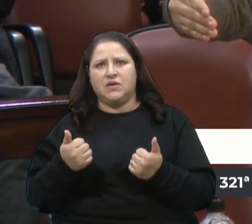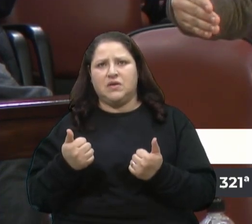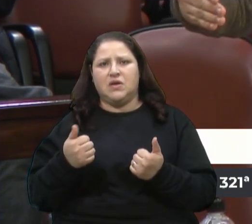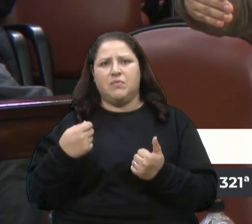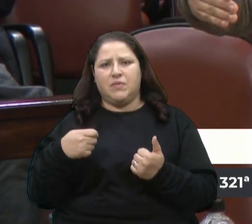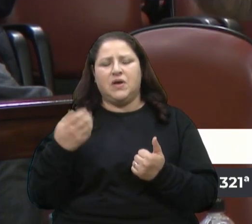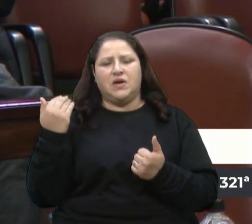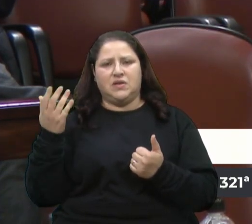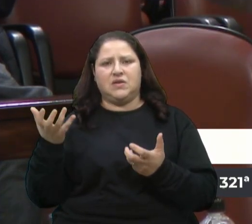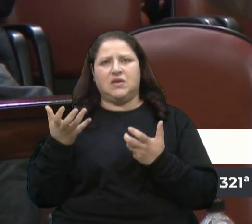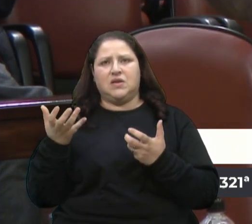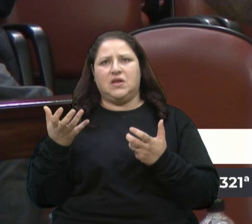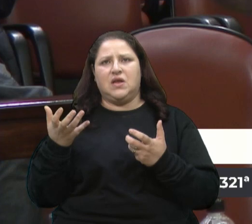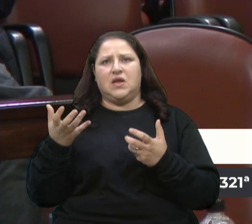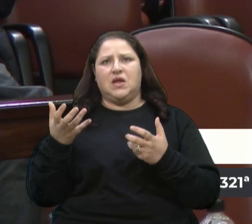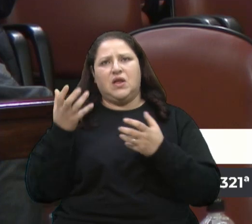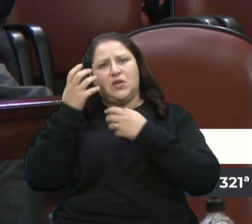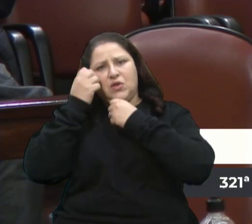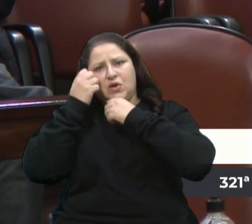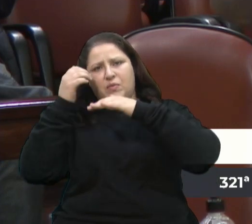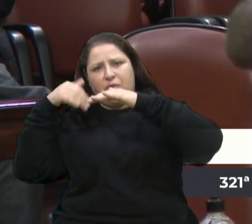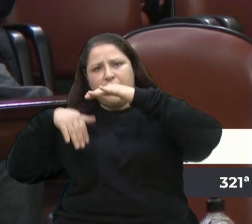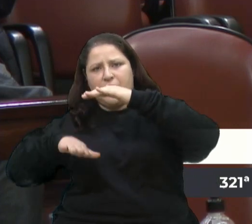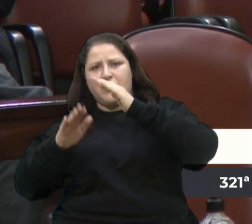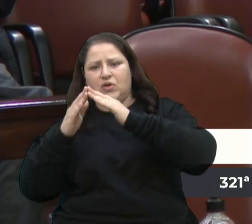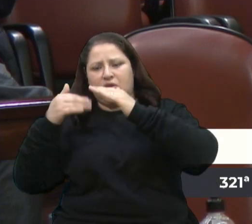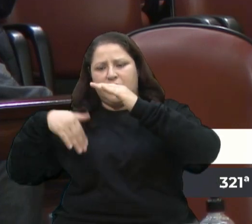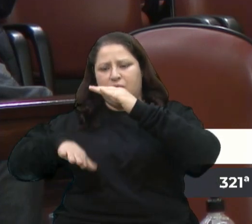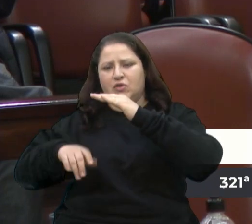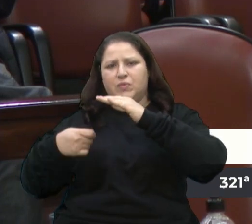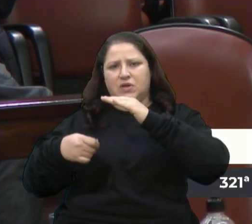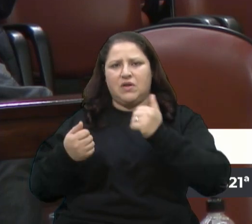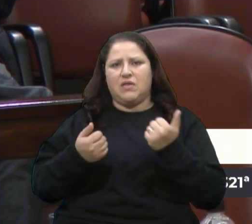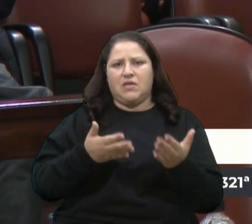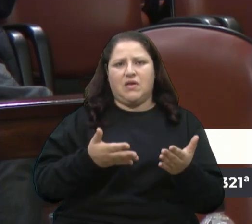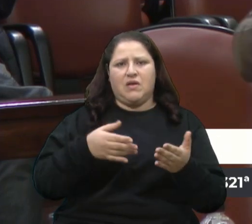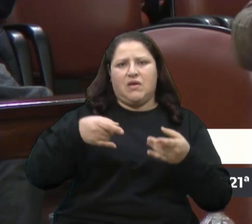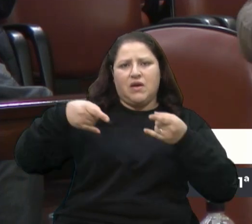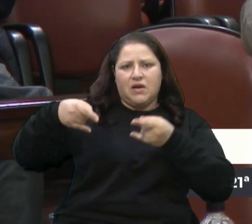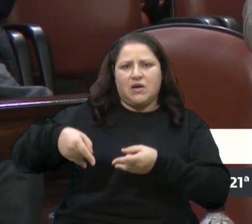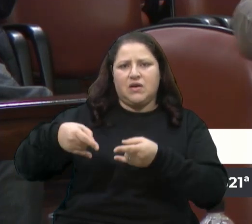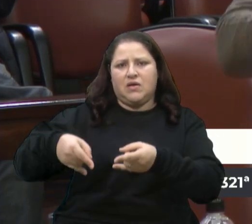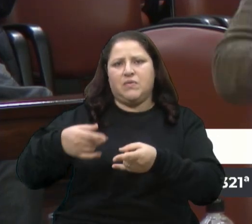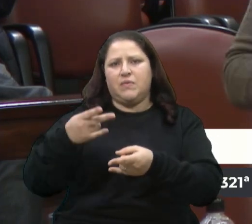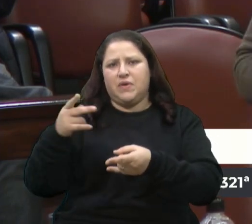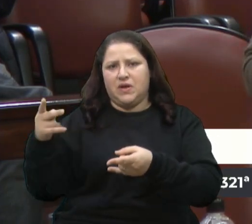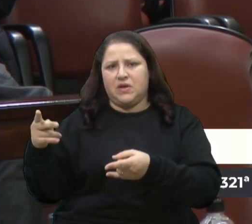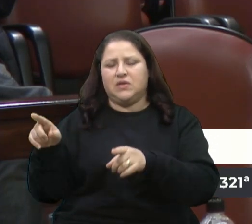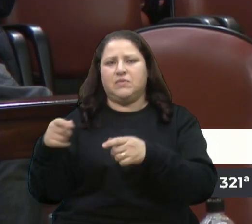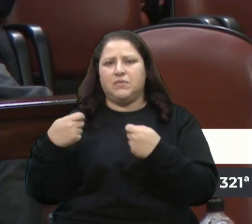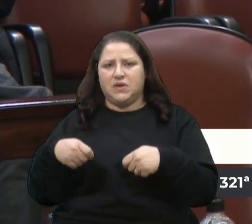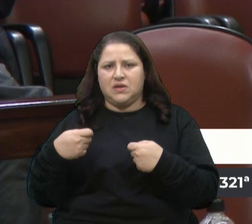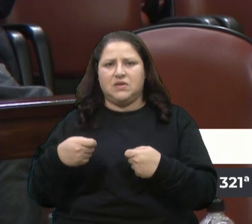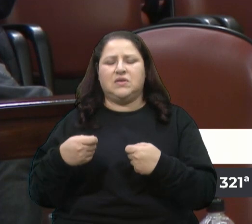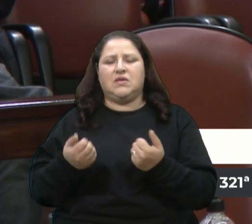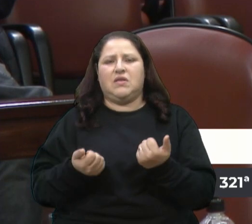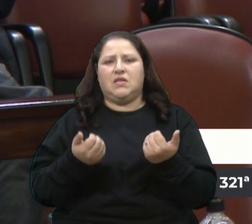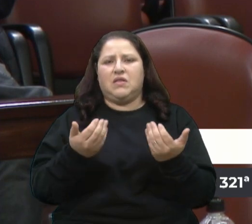porão, agora nós temos que dormir no porão e temos que dar a cama para eles. E ainda temos que servir café na bandeja para